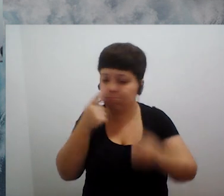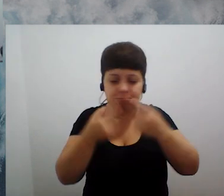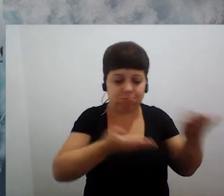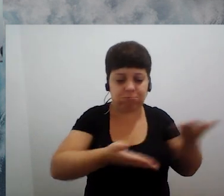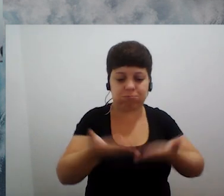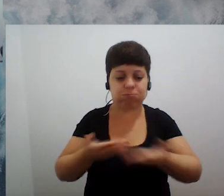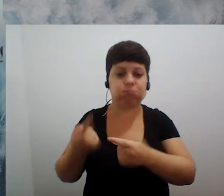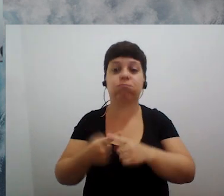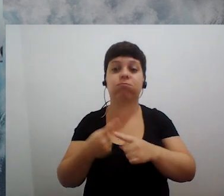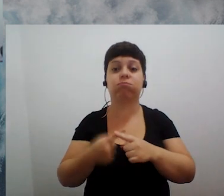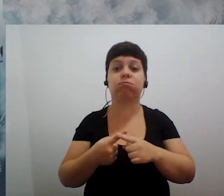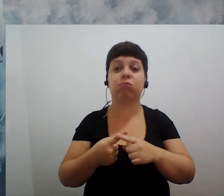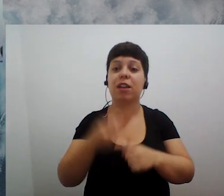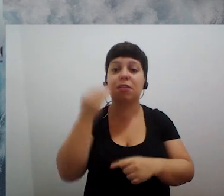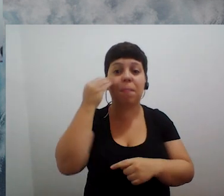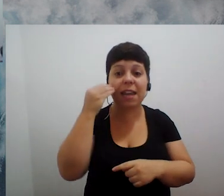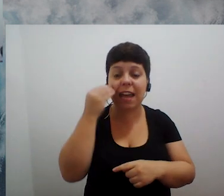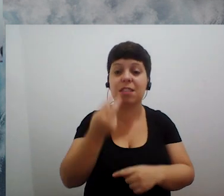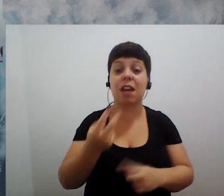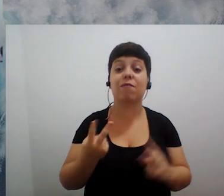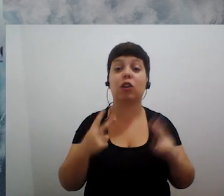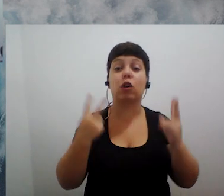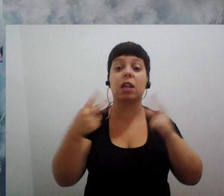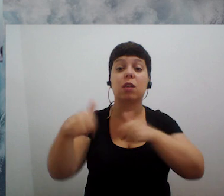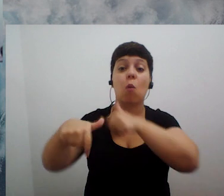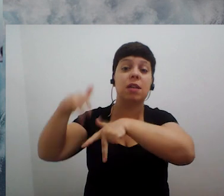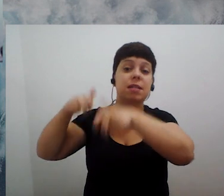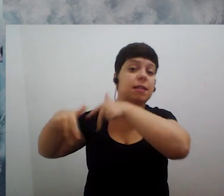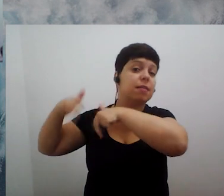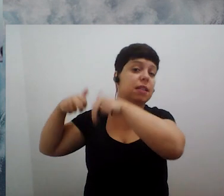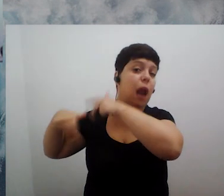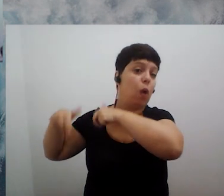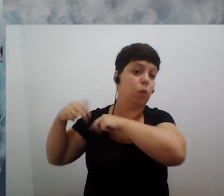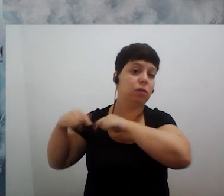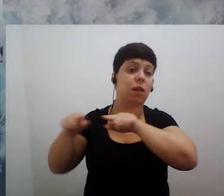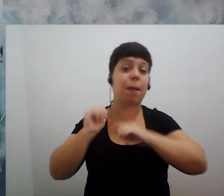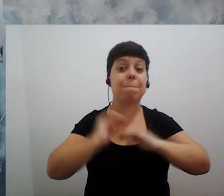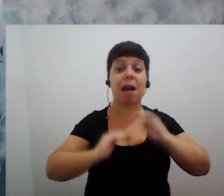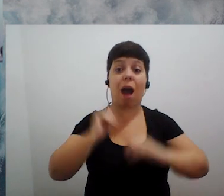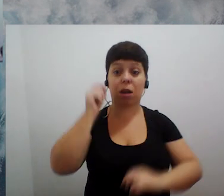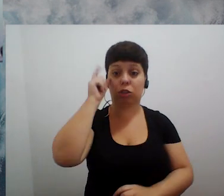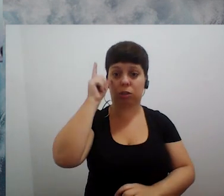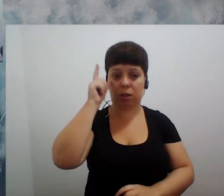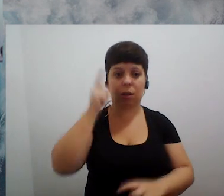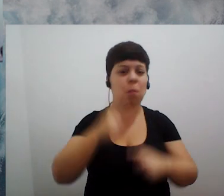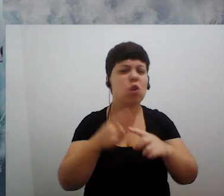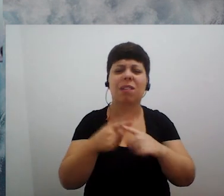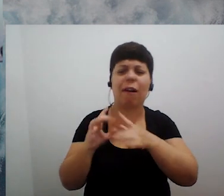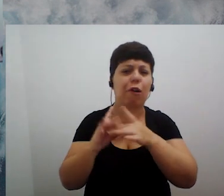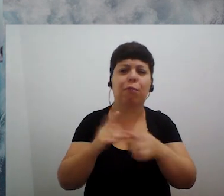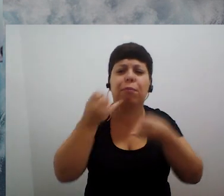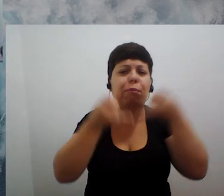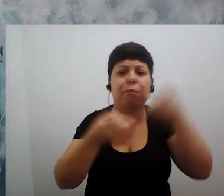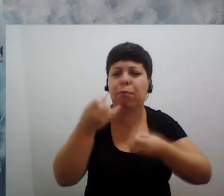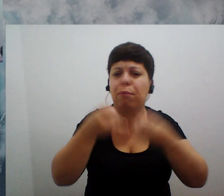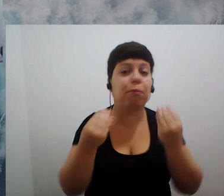uma parceria orgânica que parte principalmente de uma valorização da ancestralidade e dessas práticas culturais. E aí,